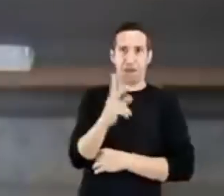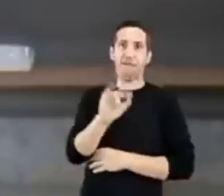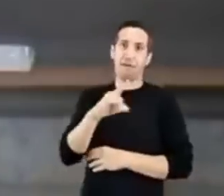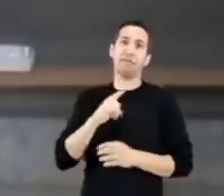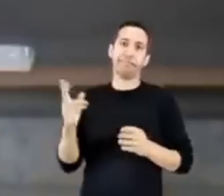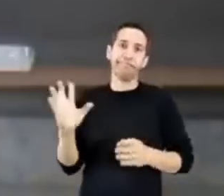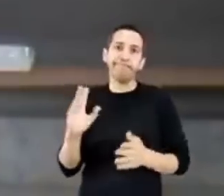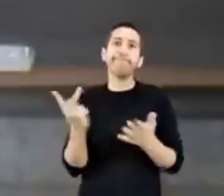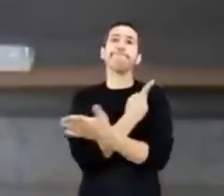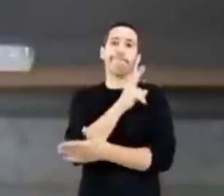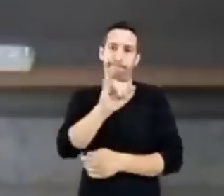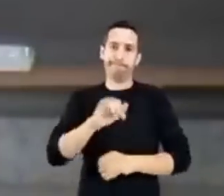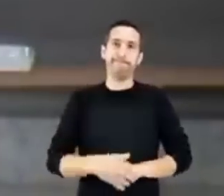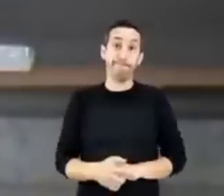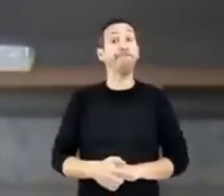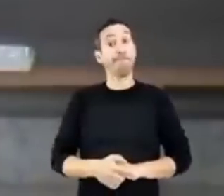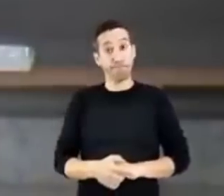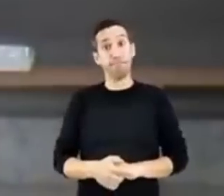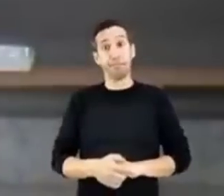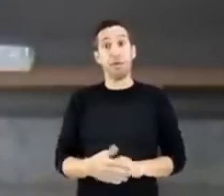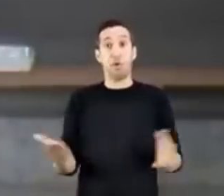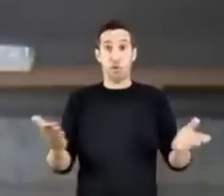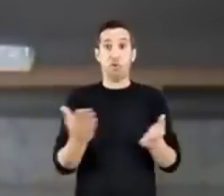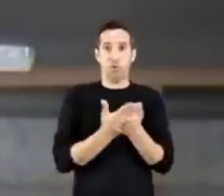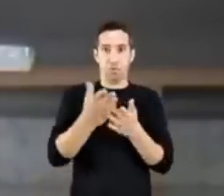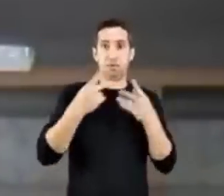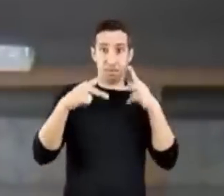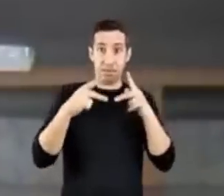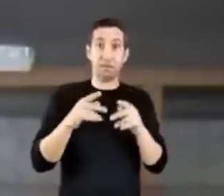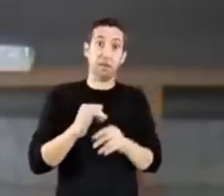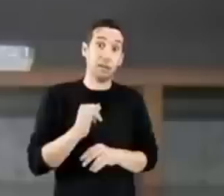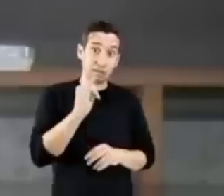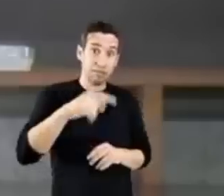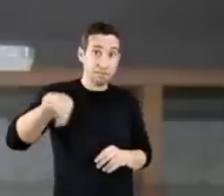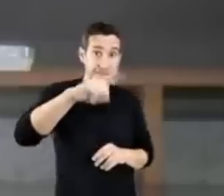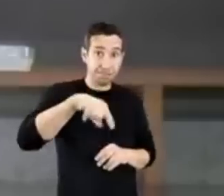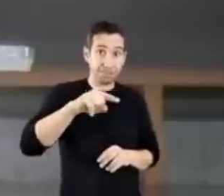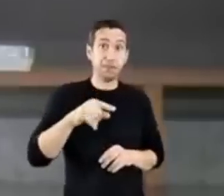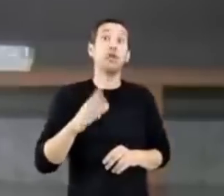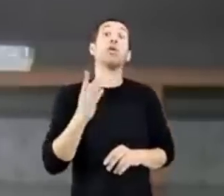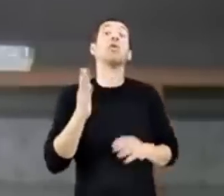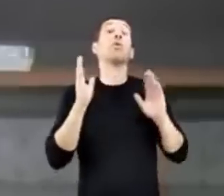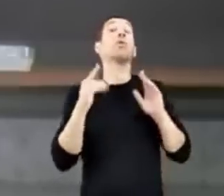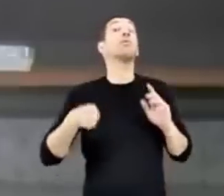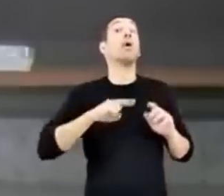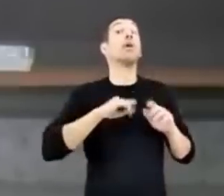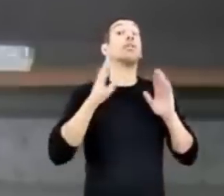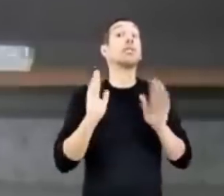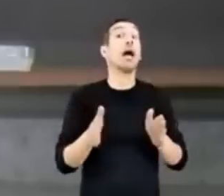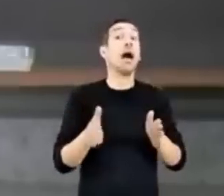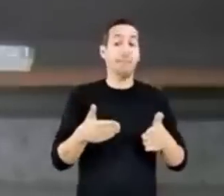logo de início assim que ainda estou no início do seu irmão de que nós estamos nos últimos dias eu